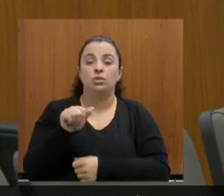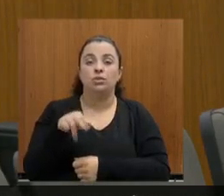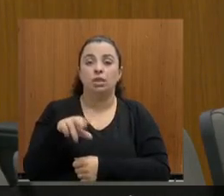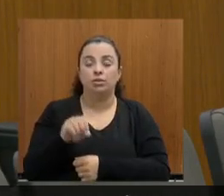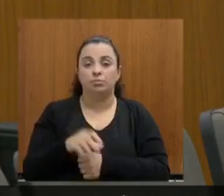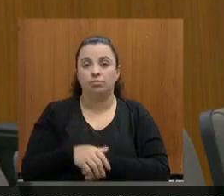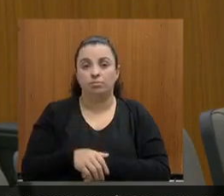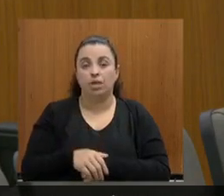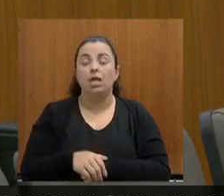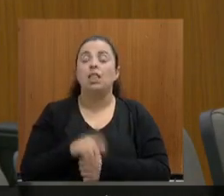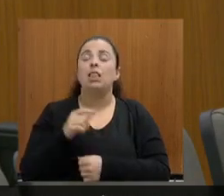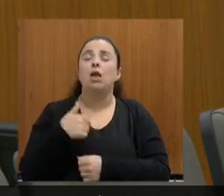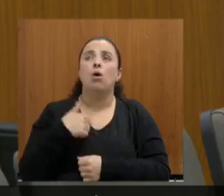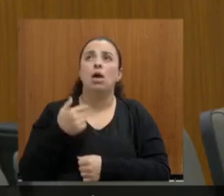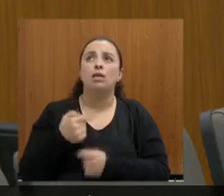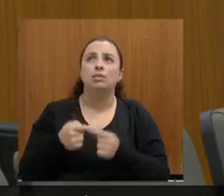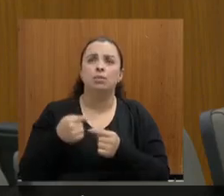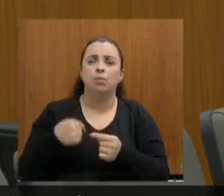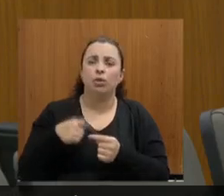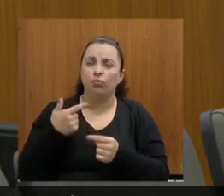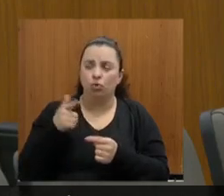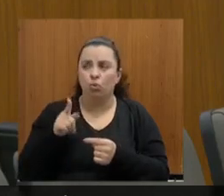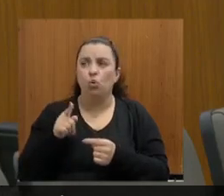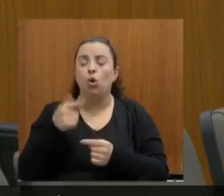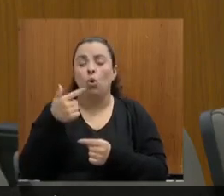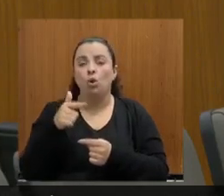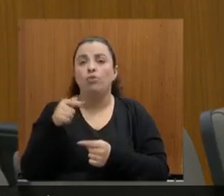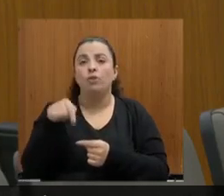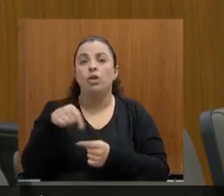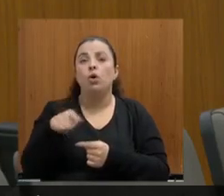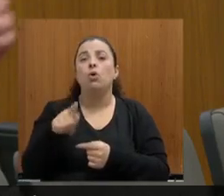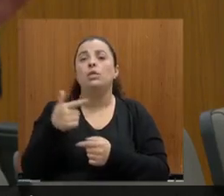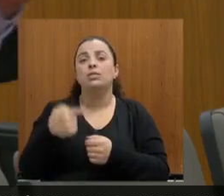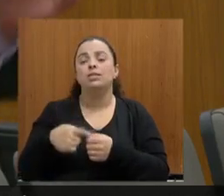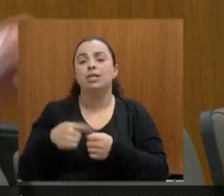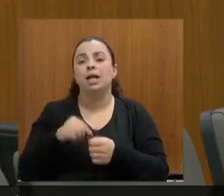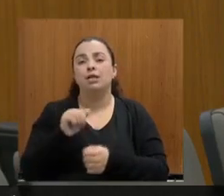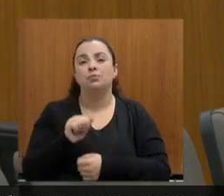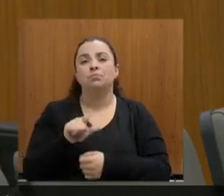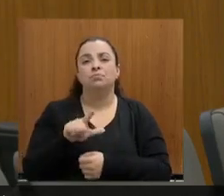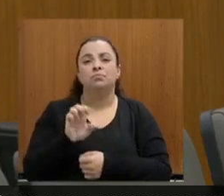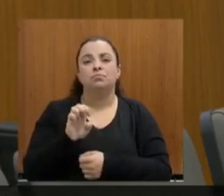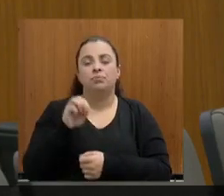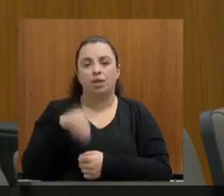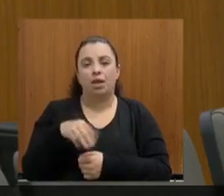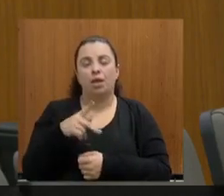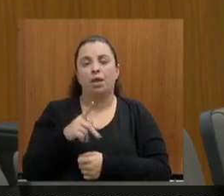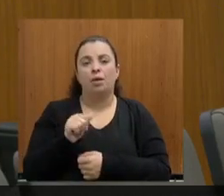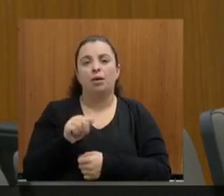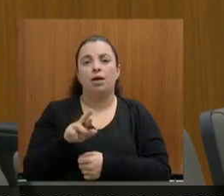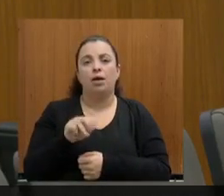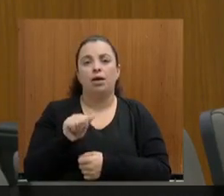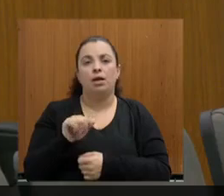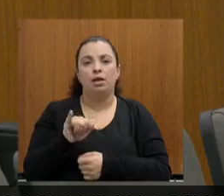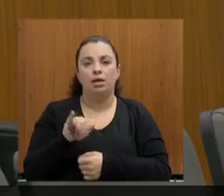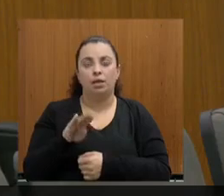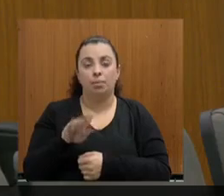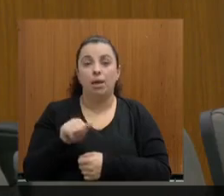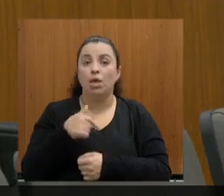Paraíba e além Paraíba tem algo interessante eu tava com prefeito vice-prefeito andando também com algumas lideranças